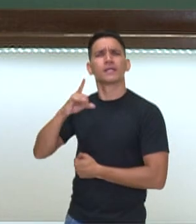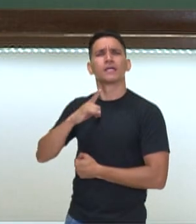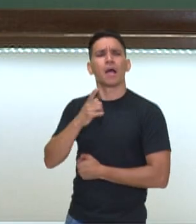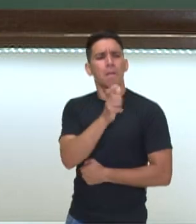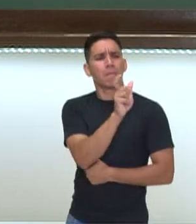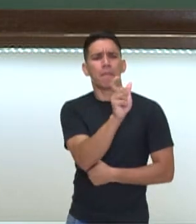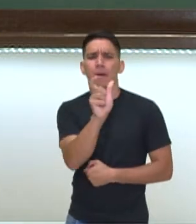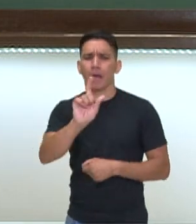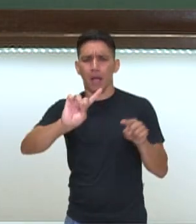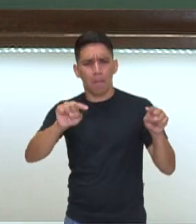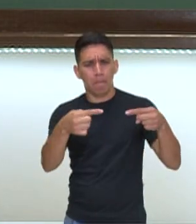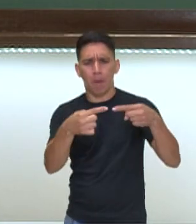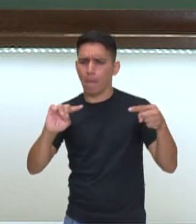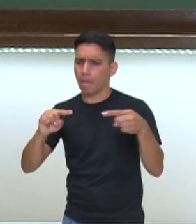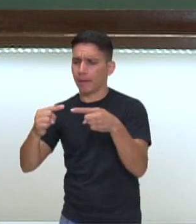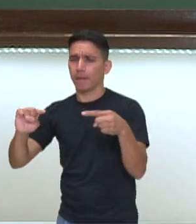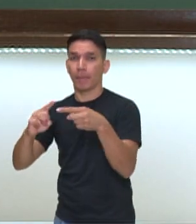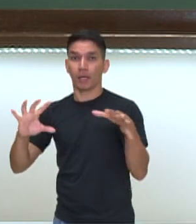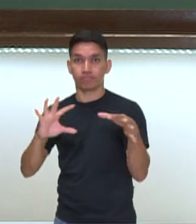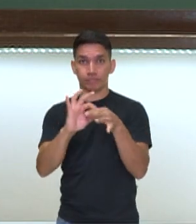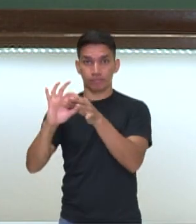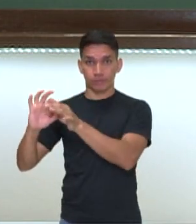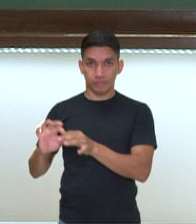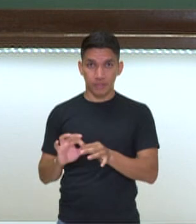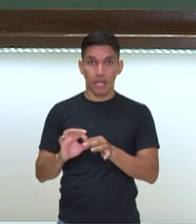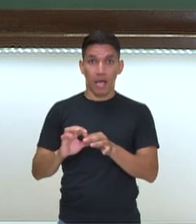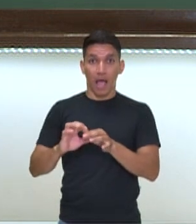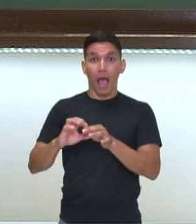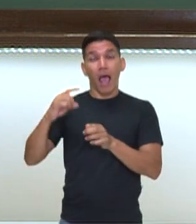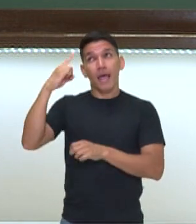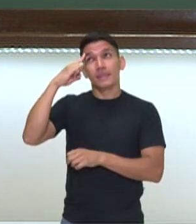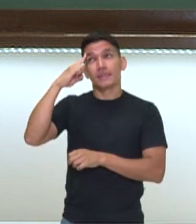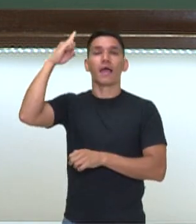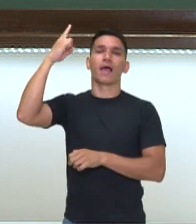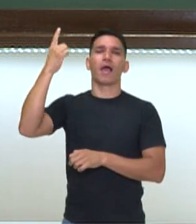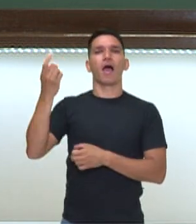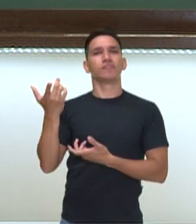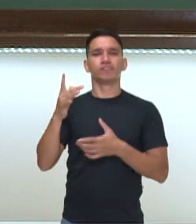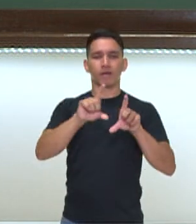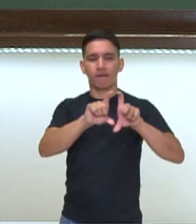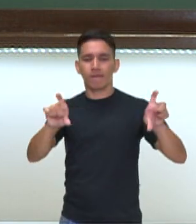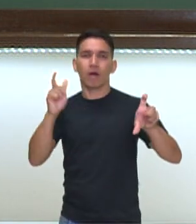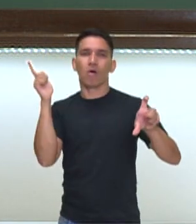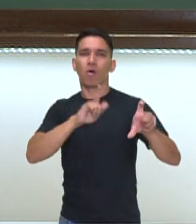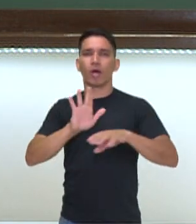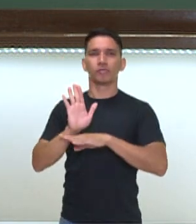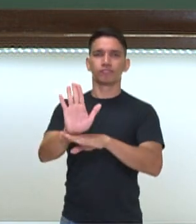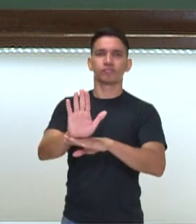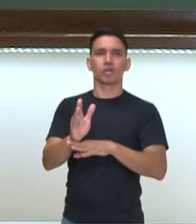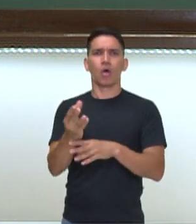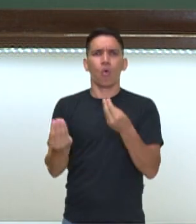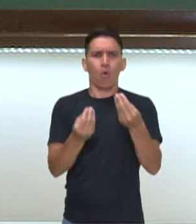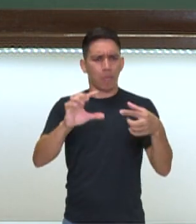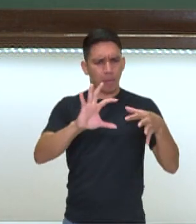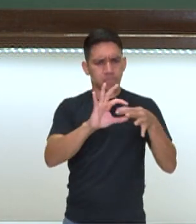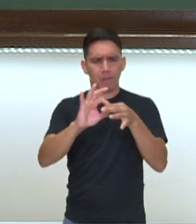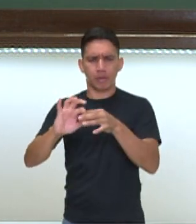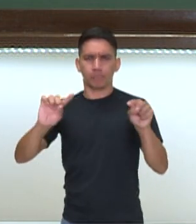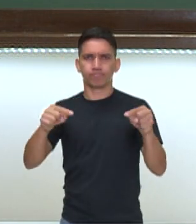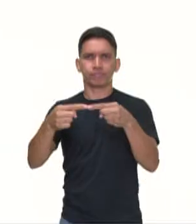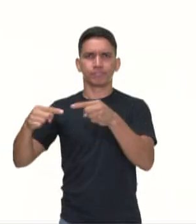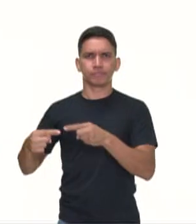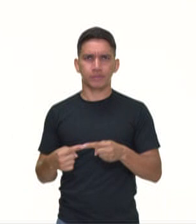words, observem que a ideia da frase para que vocês possam usar a linking word correta, como no nosso